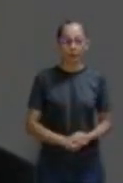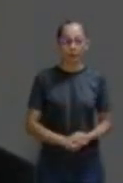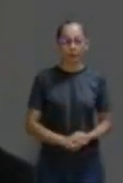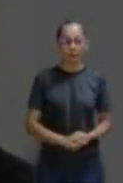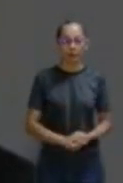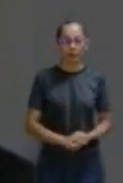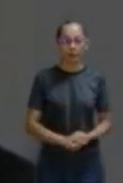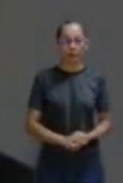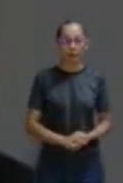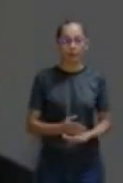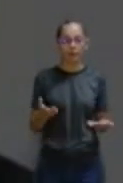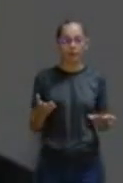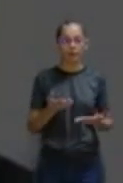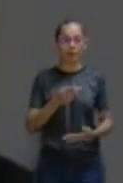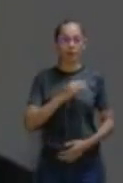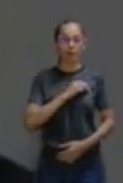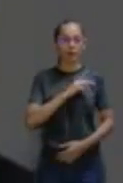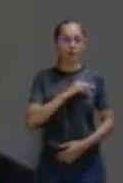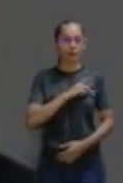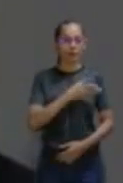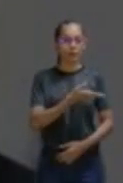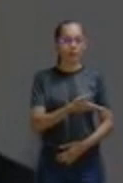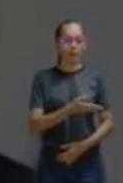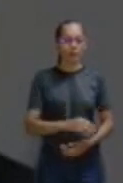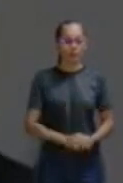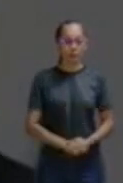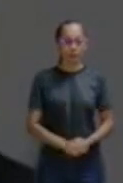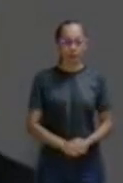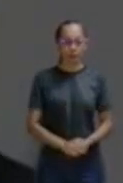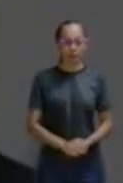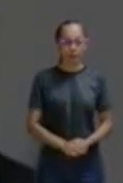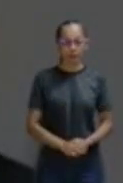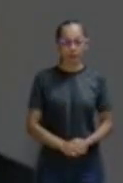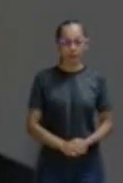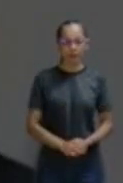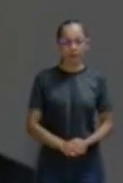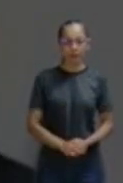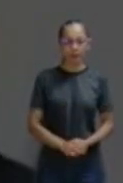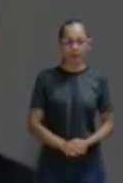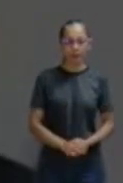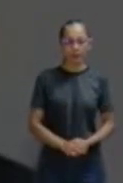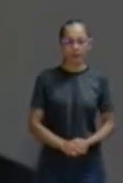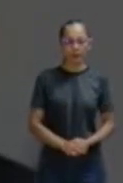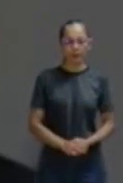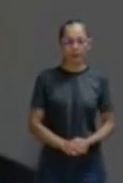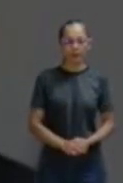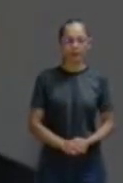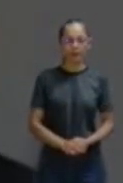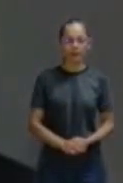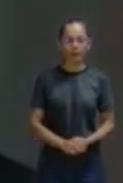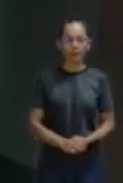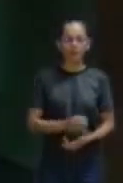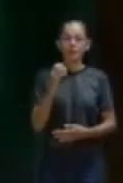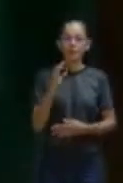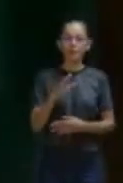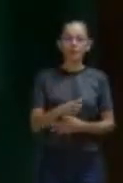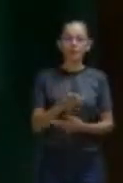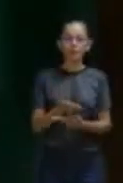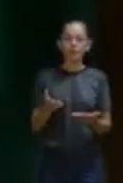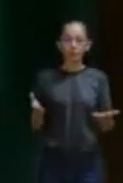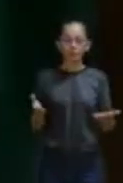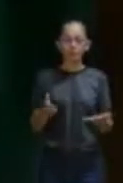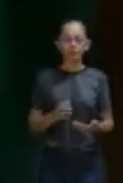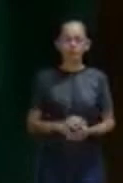Passa a palavra ao desembargador Carmo Antônio. Excelentíssimo senhor presidente, excelentíssimos julgadores, o Ministério Público reitera os termos do